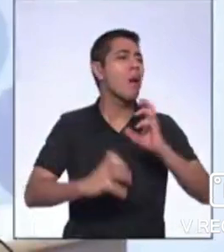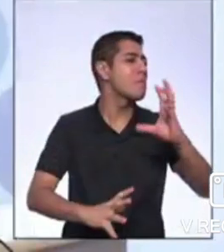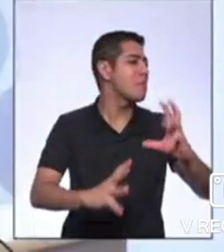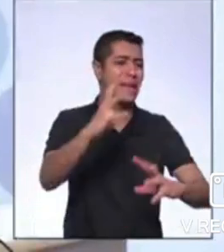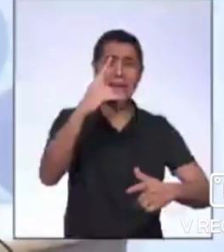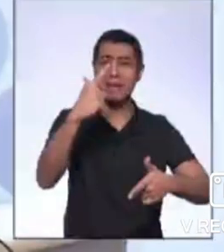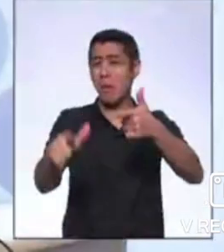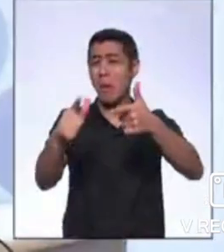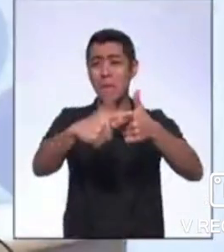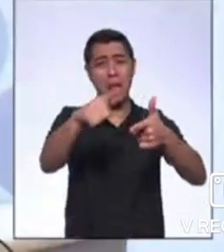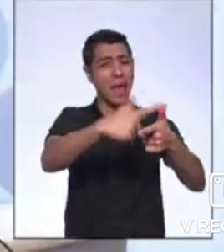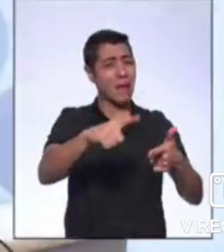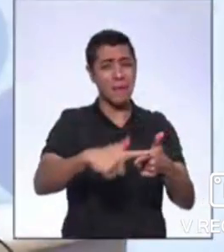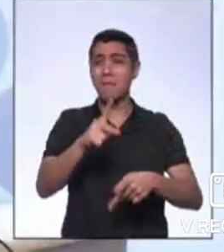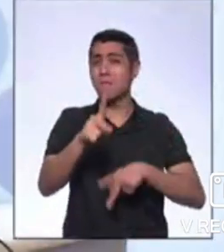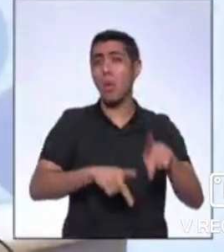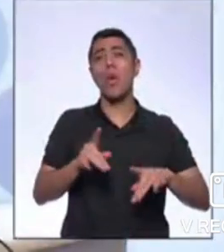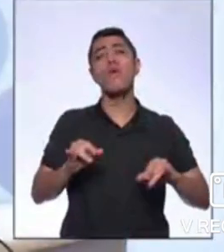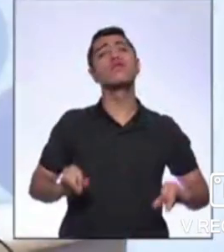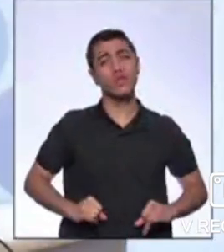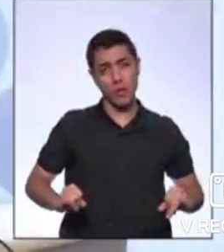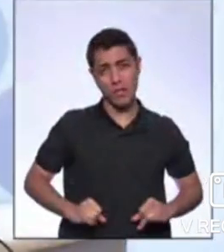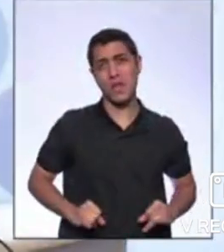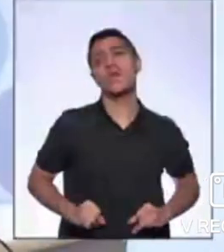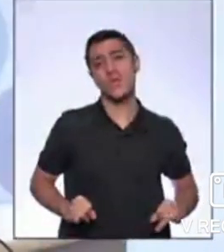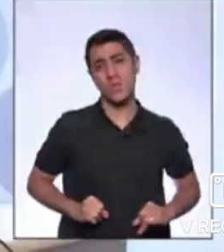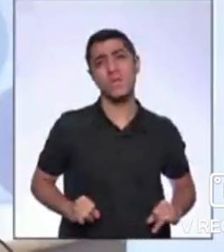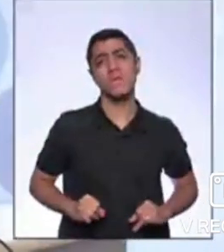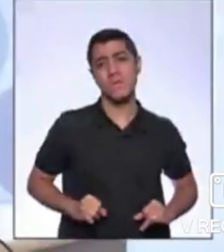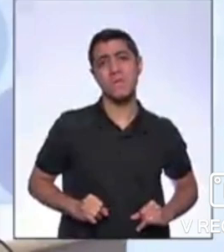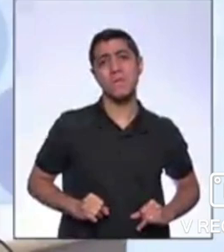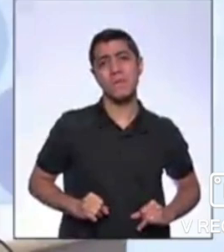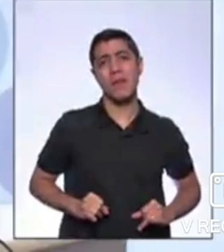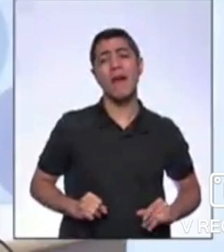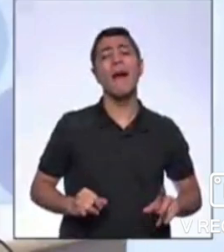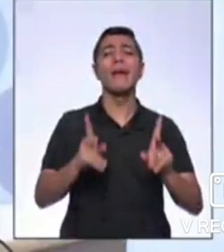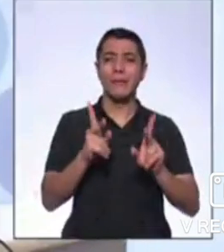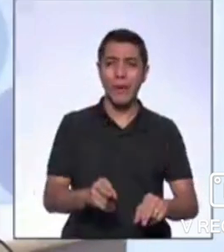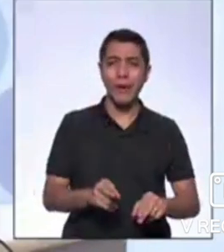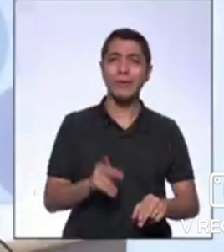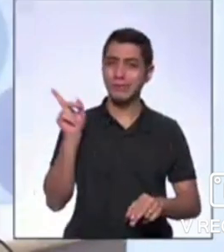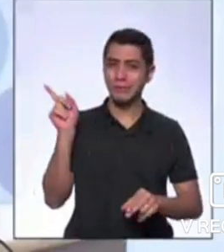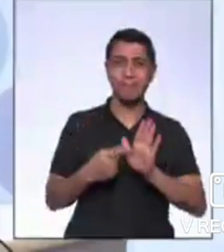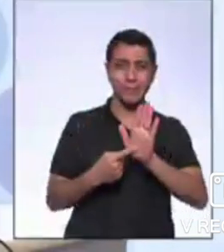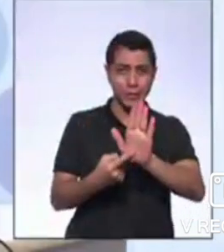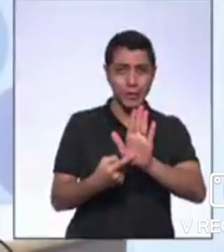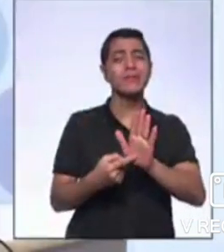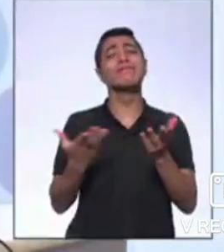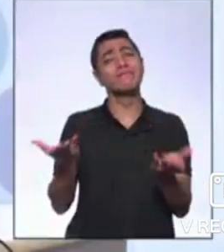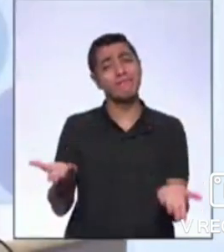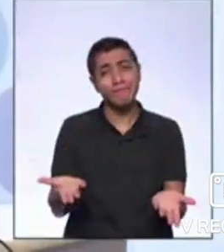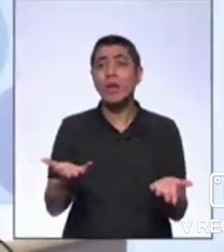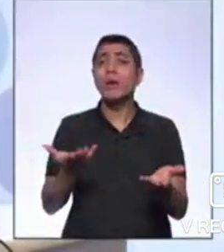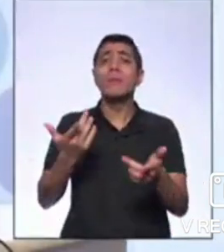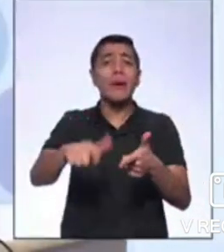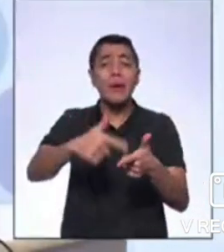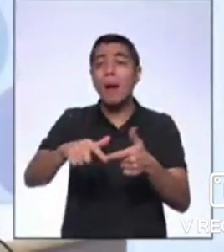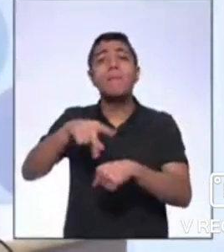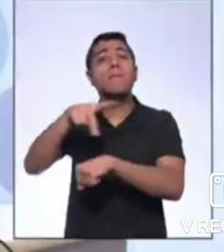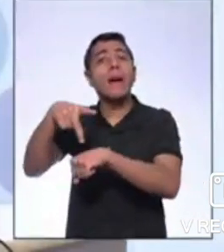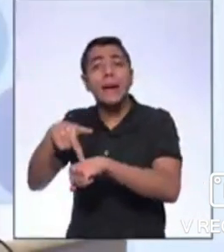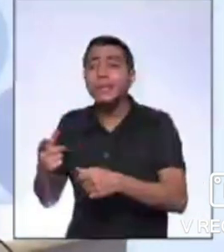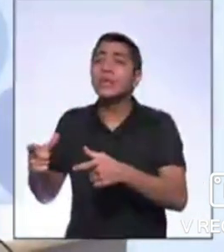muito esse povo, né? De forma aí, como foi colocado, sucessivas invasões ocorrem desde o